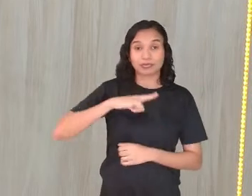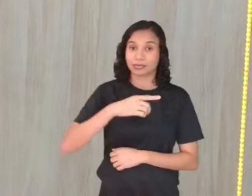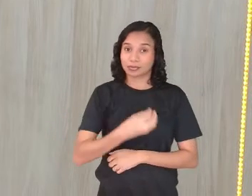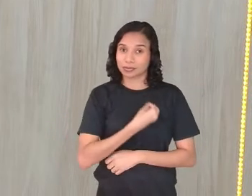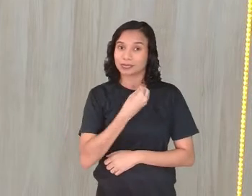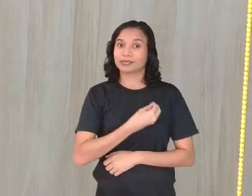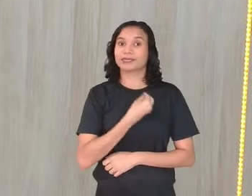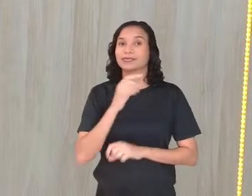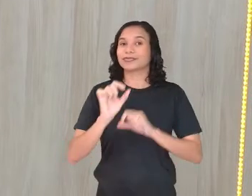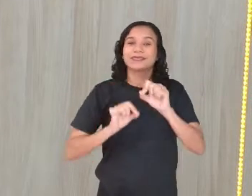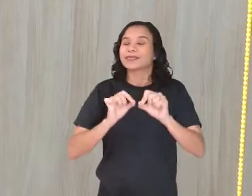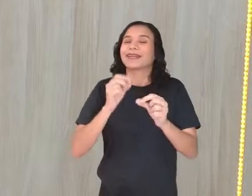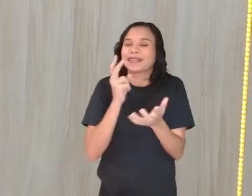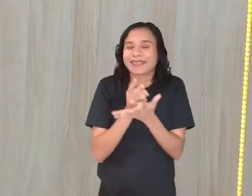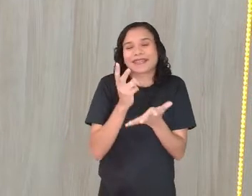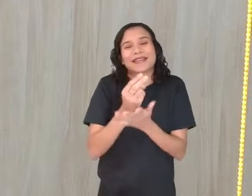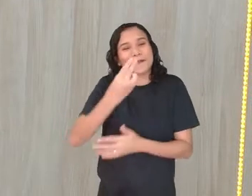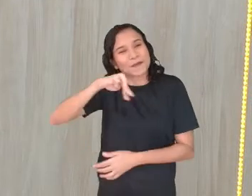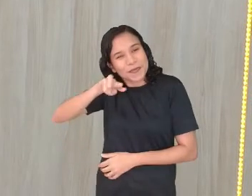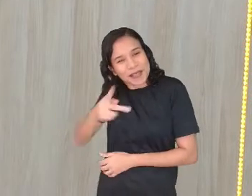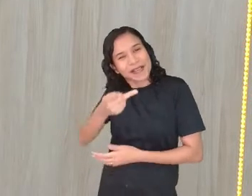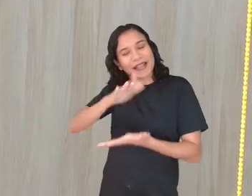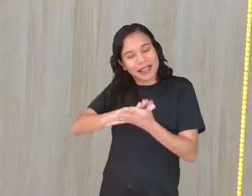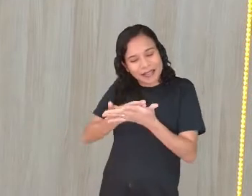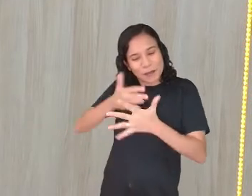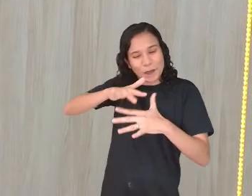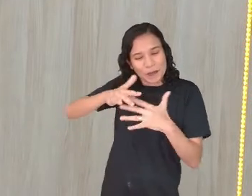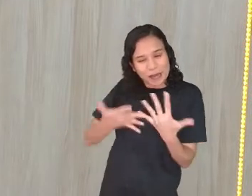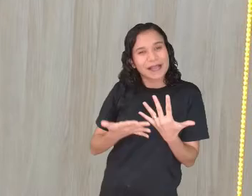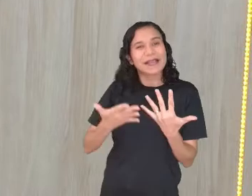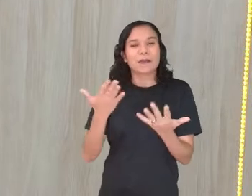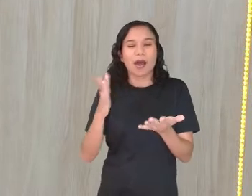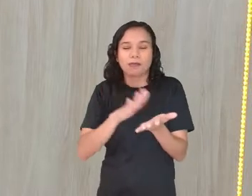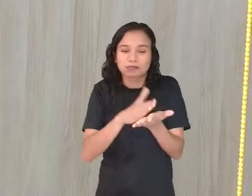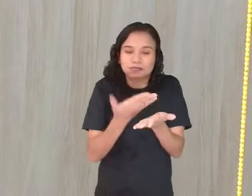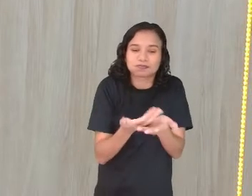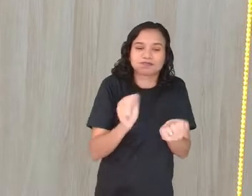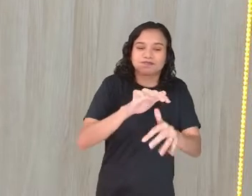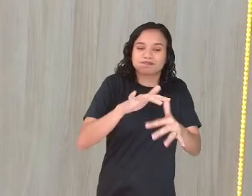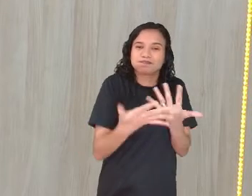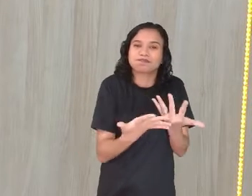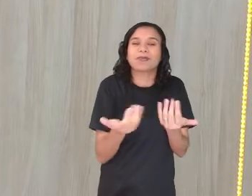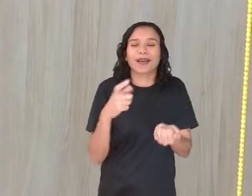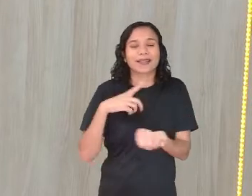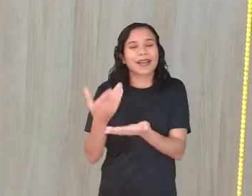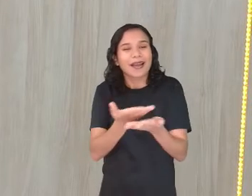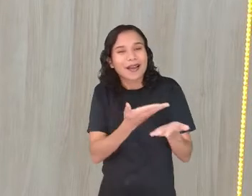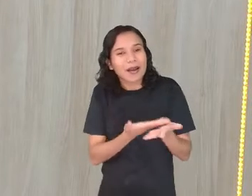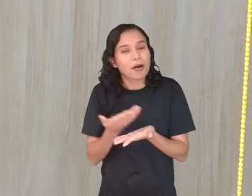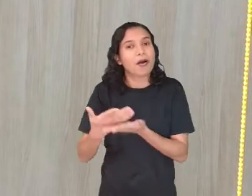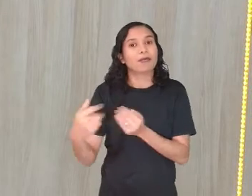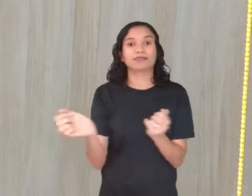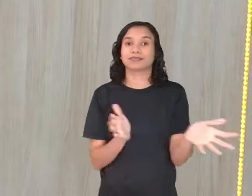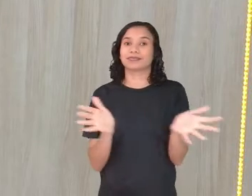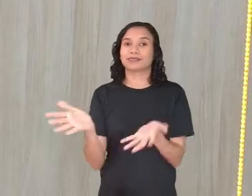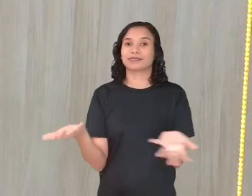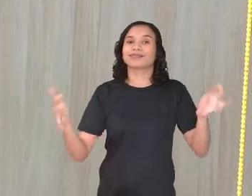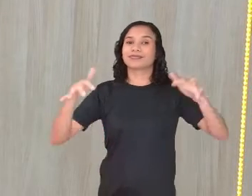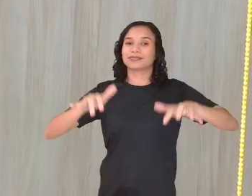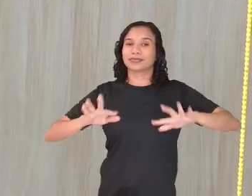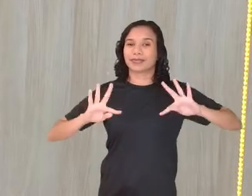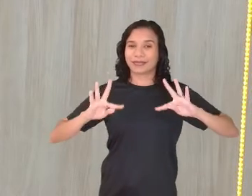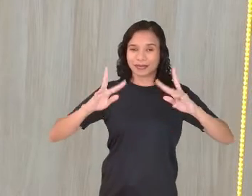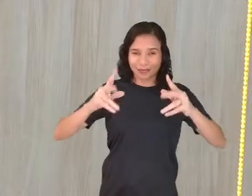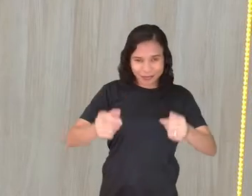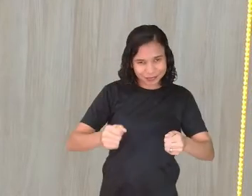contando com a presença da queridíssima Helena, fazendo a nossa interpretação de Libras, deixando essa aula mais acessível,